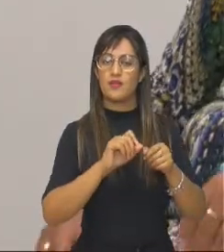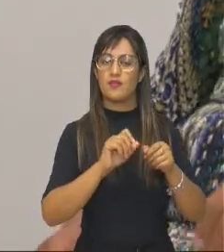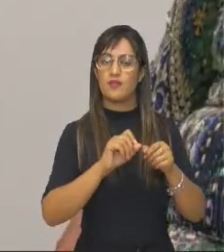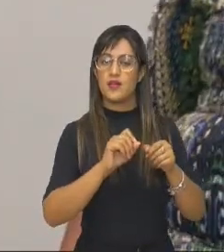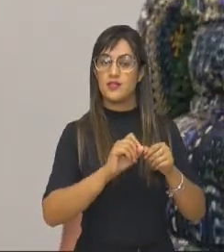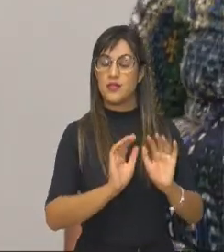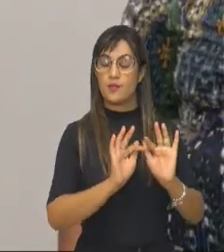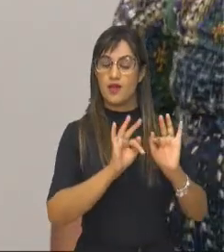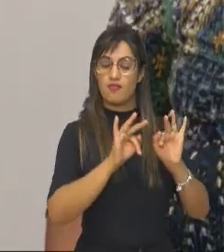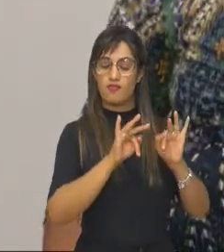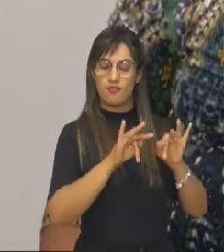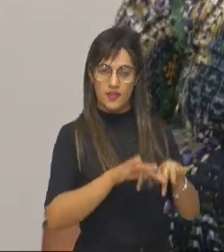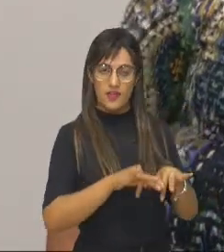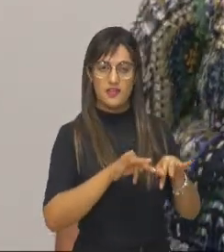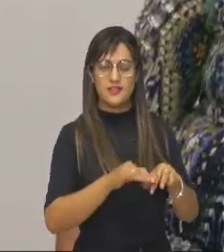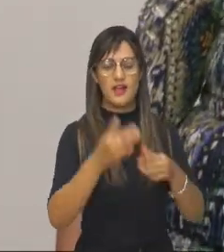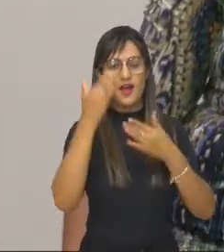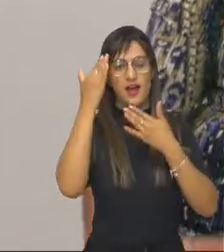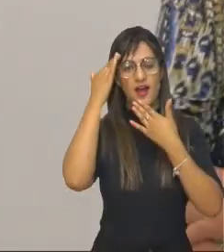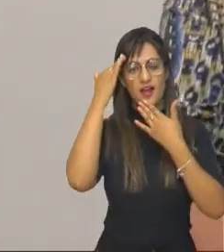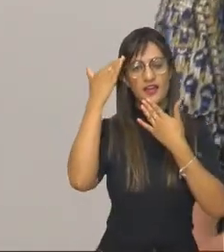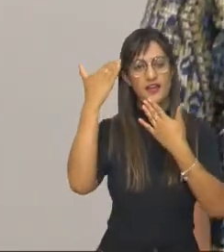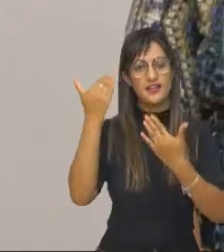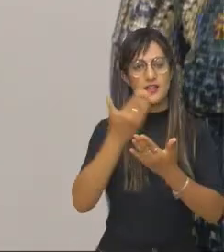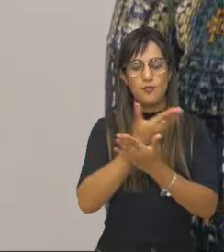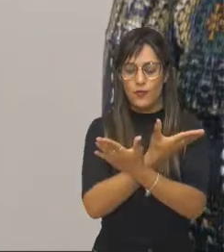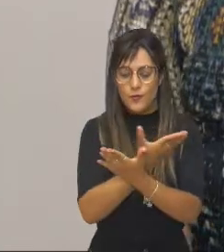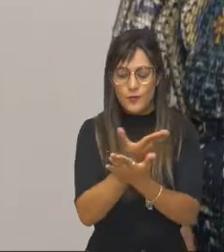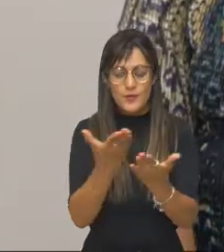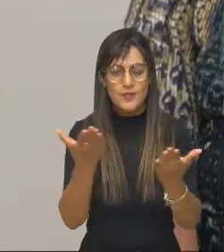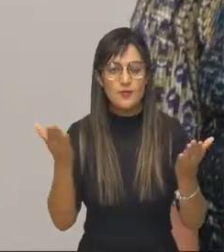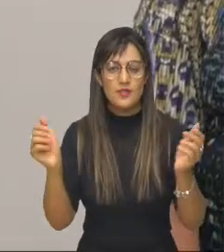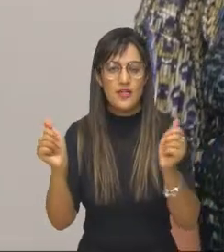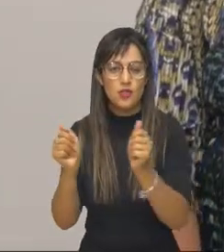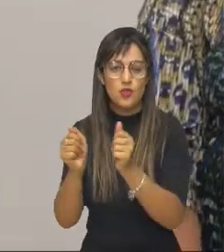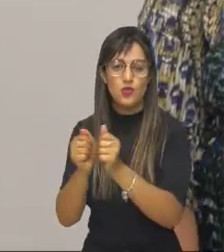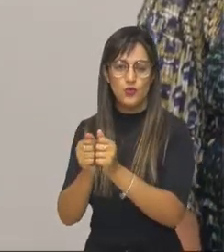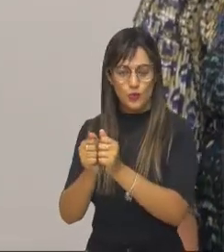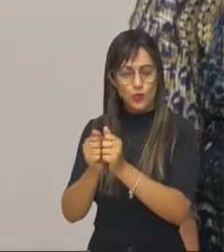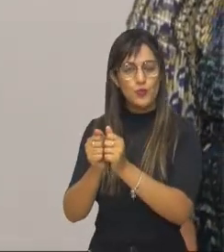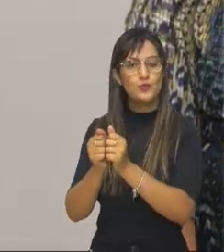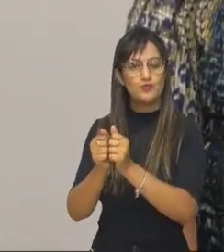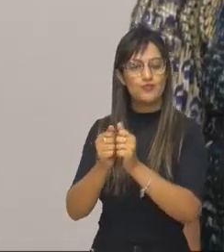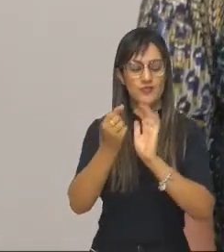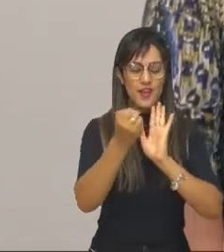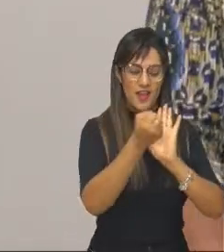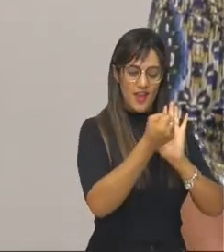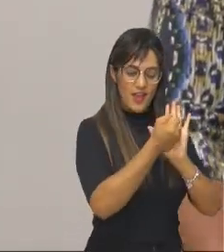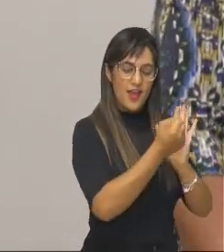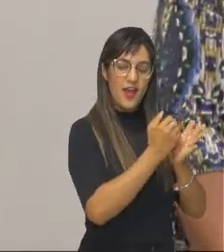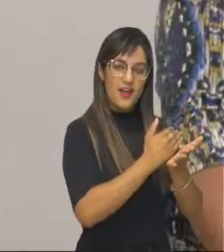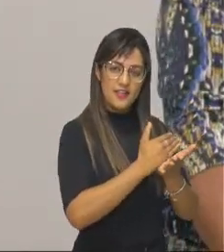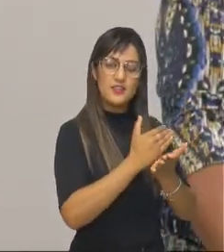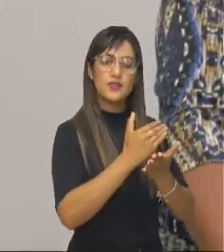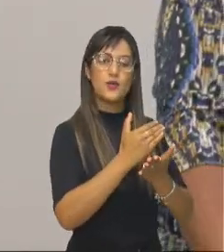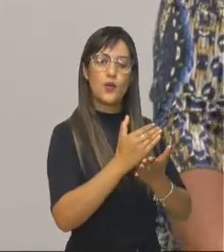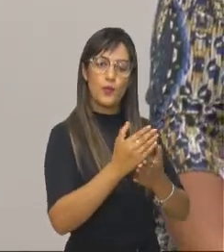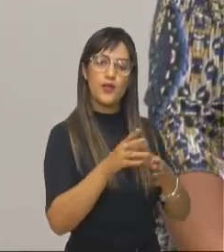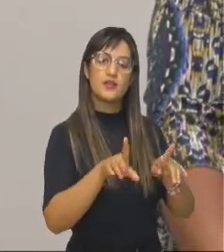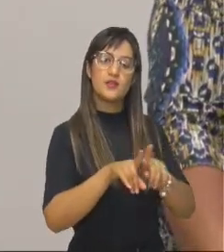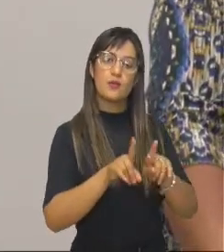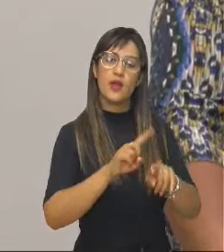de Keila, começando agradecendo imensamente vocês por estarem aqui conosco, assim, acho que isso marca esse começo de diálogo também, né, quando a